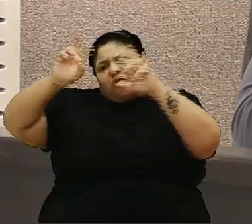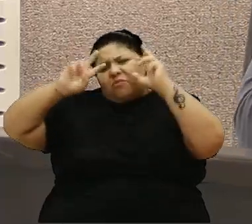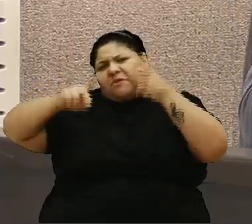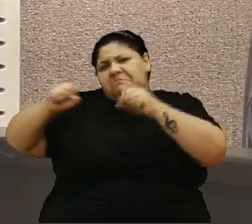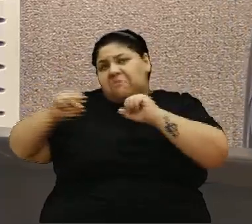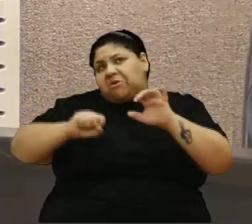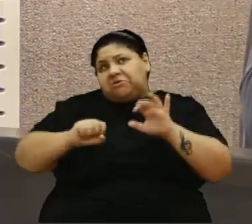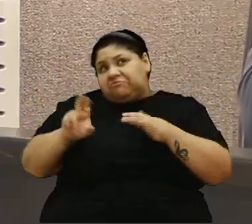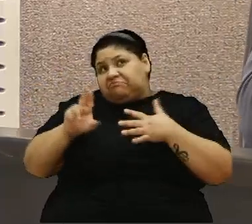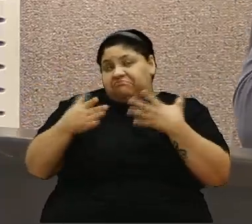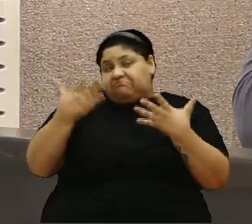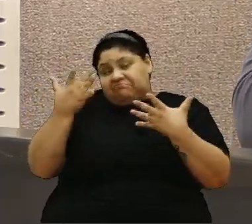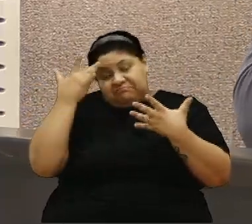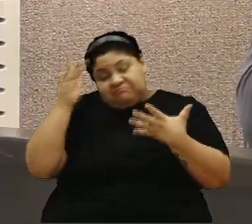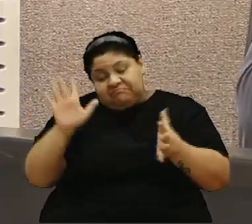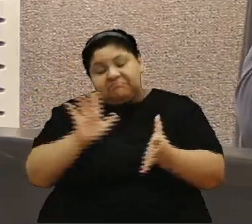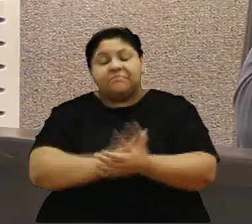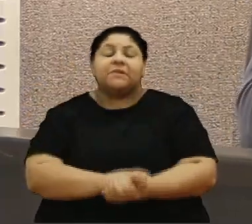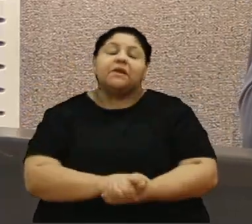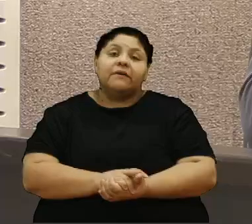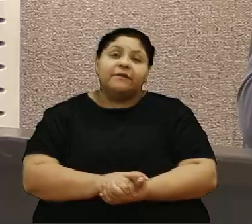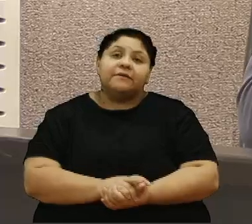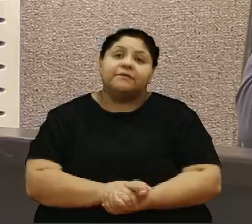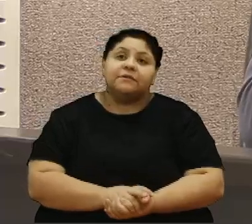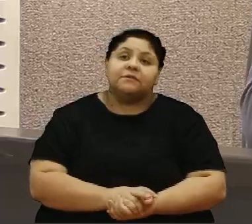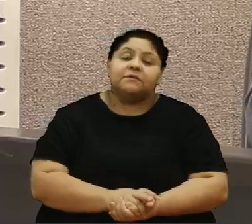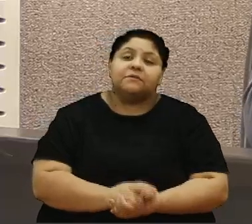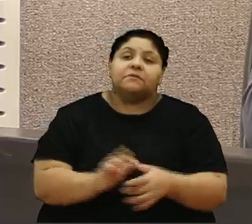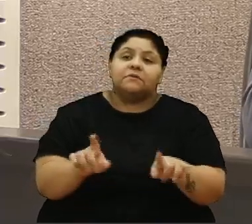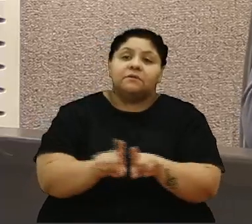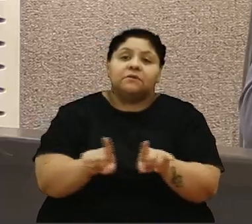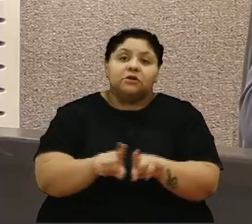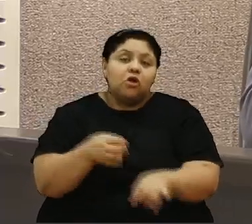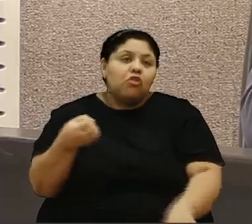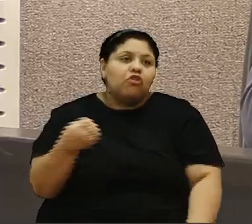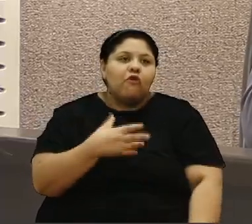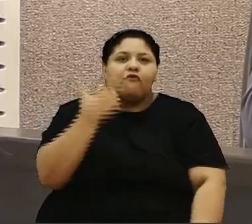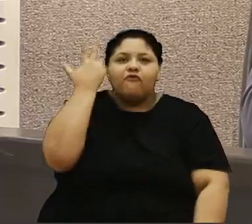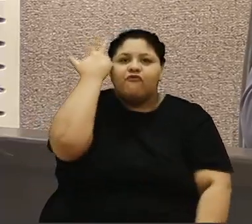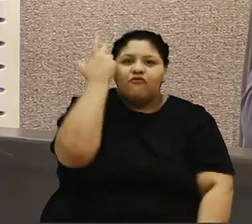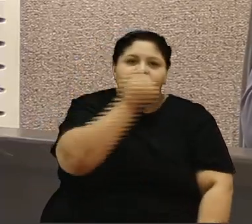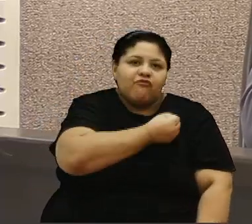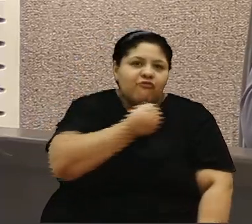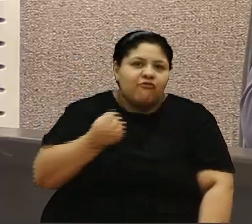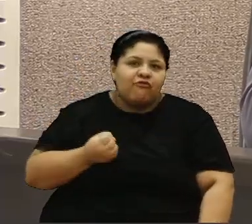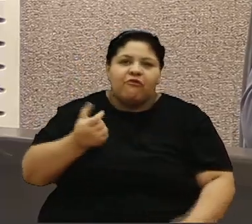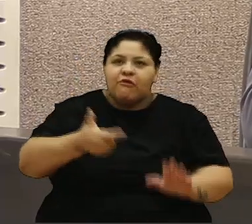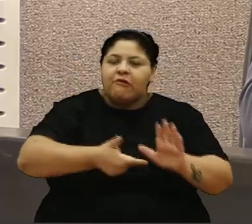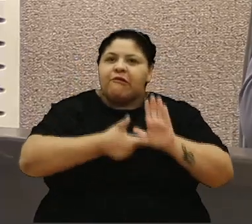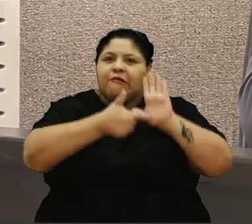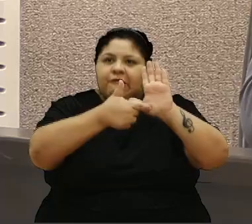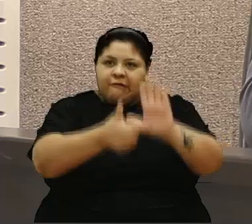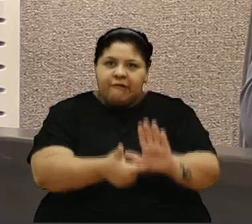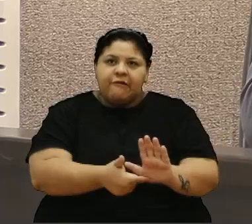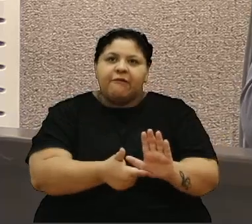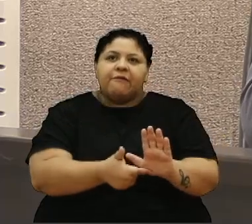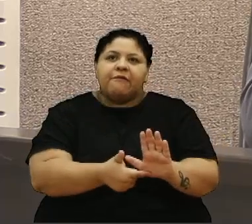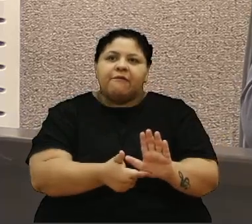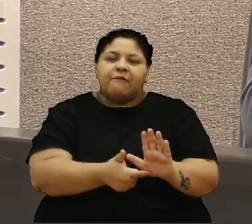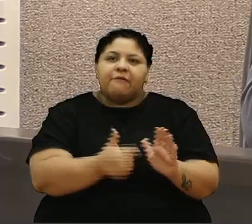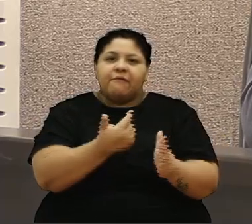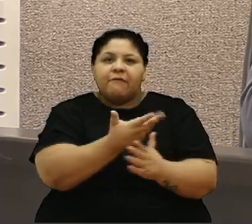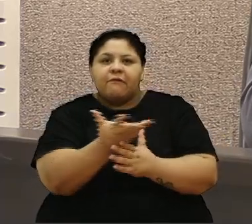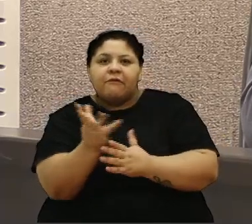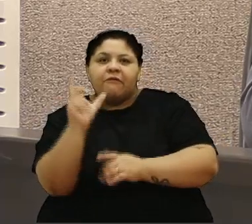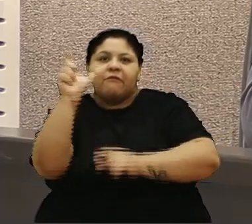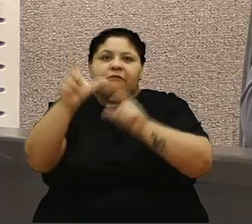utilizar essa expressão. E uma vez também que isso acaba se tornando o novo normal, né? Os números mostram que cada dia que passa, a quantidade de